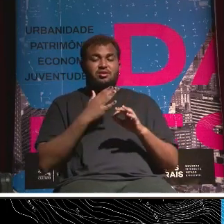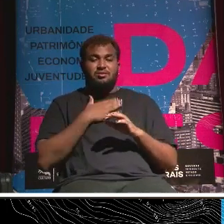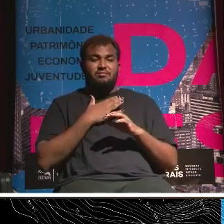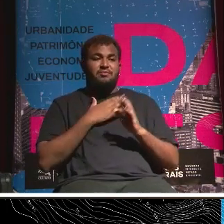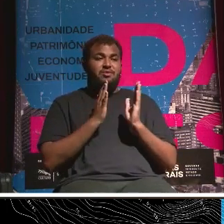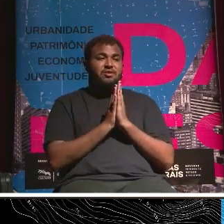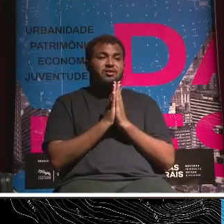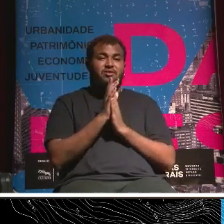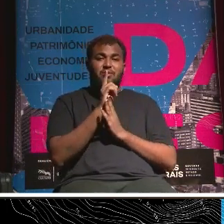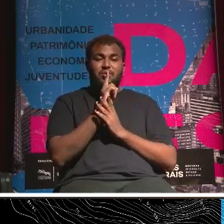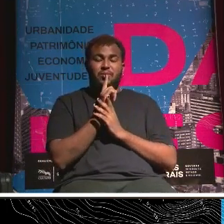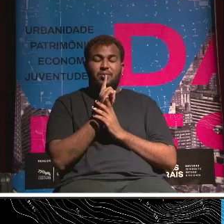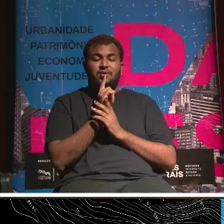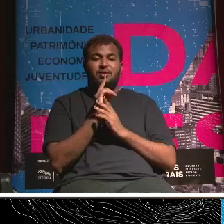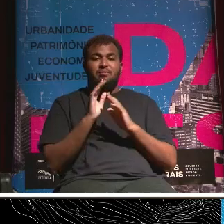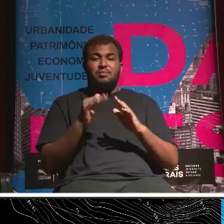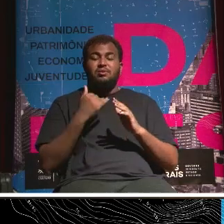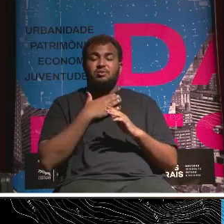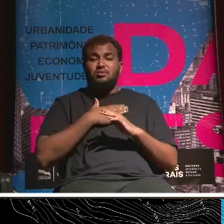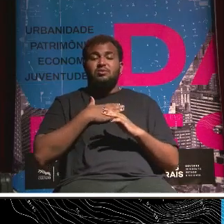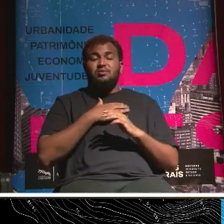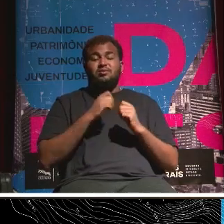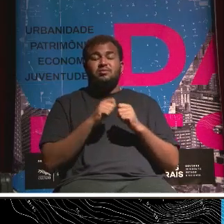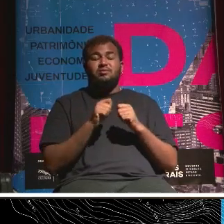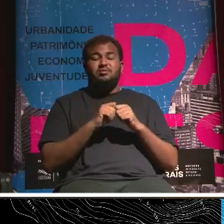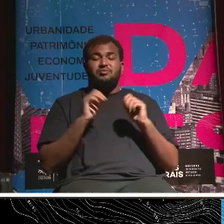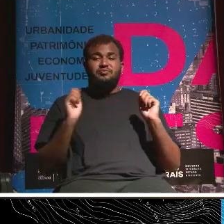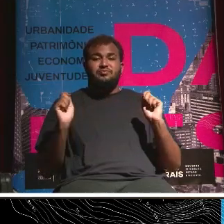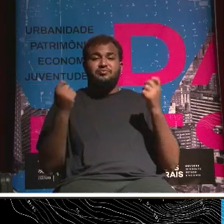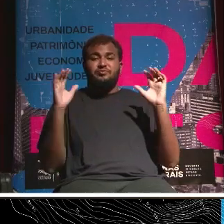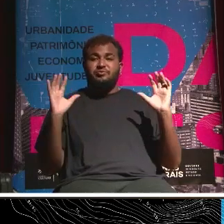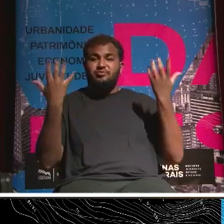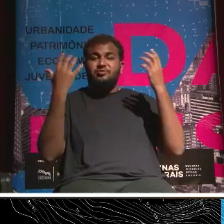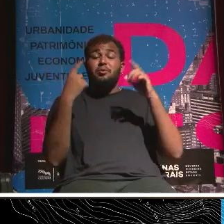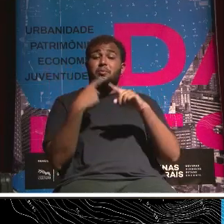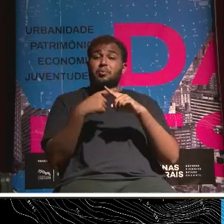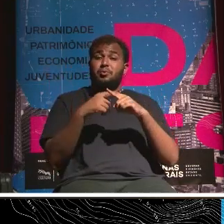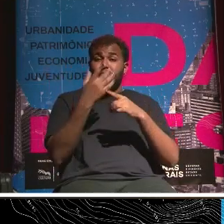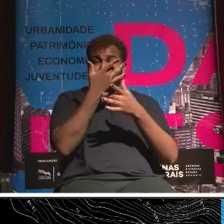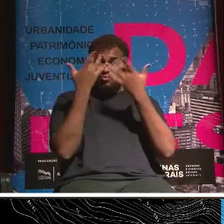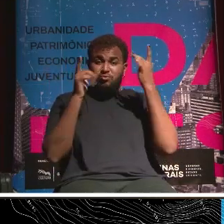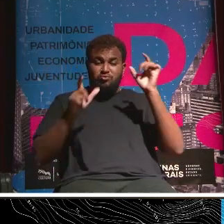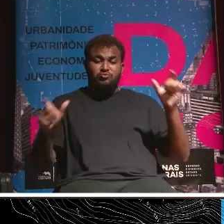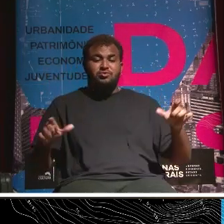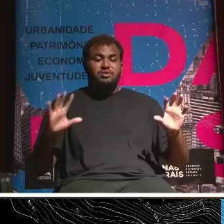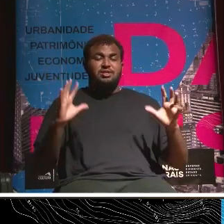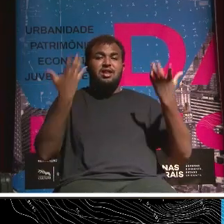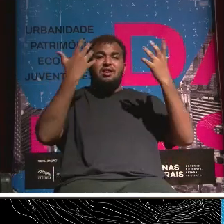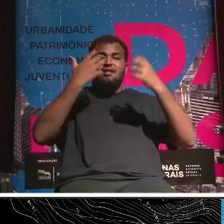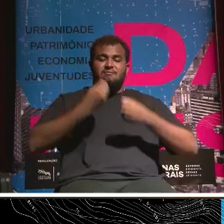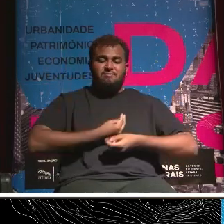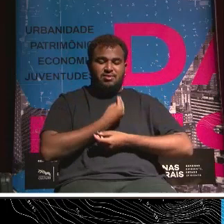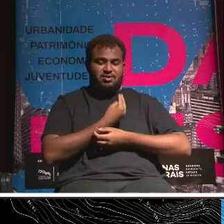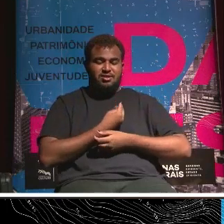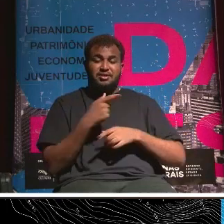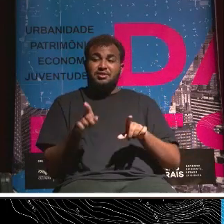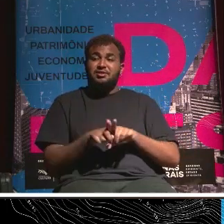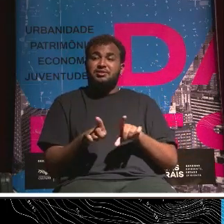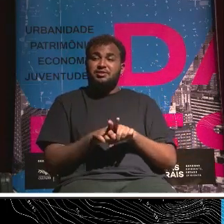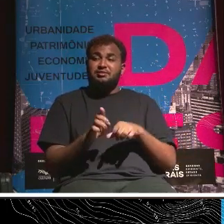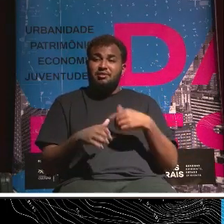essa mesa, tenho outras coisas, mas eu gosto de fazer festa. Porque o nosso povo celebra a sua existência, mesmo